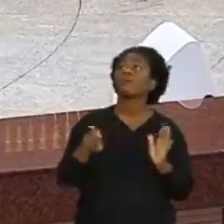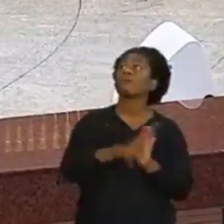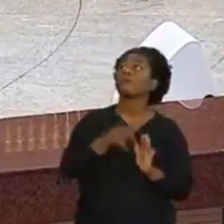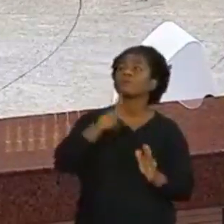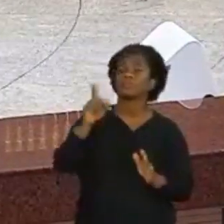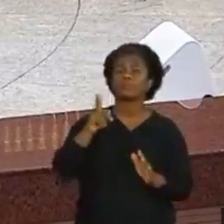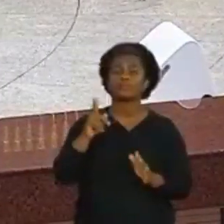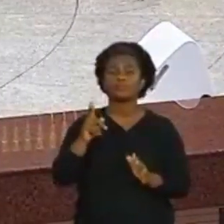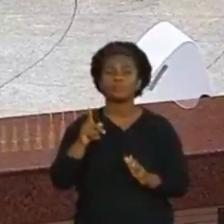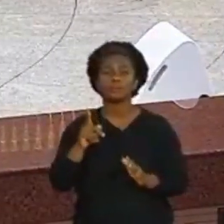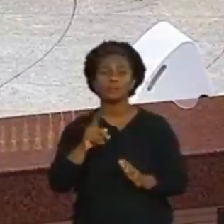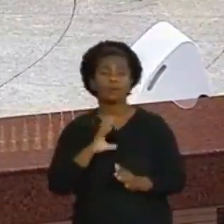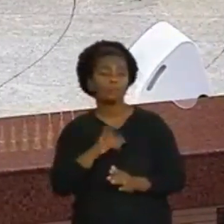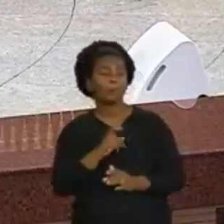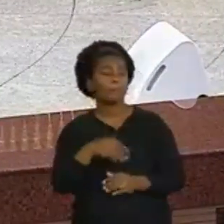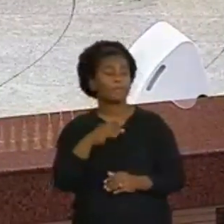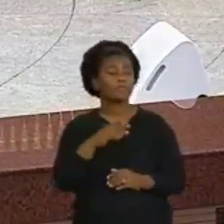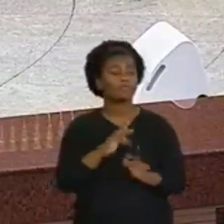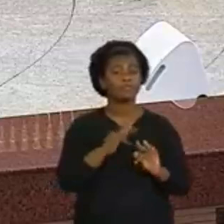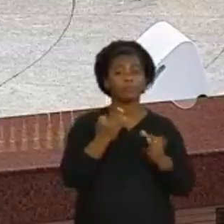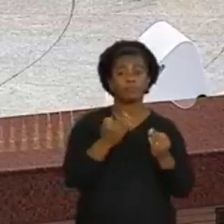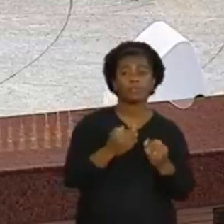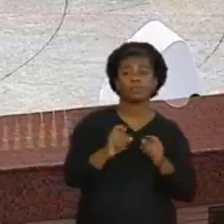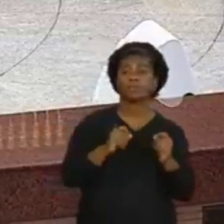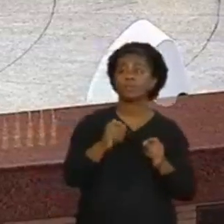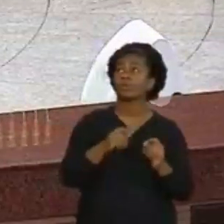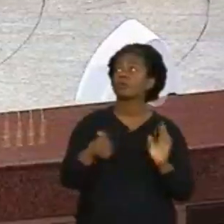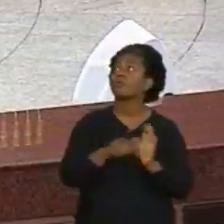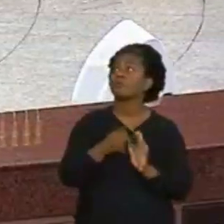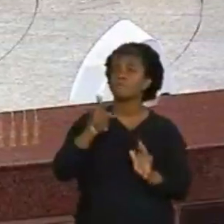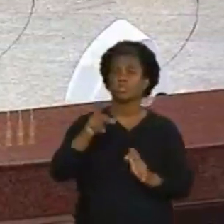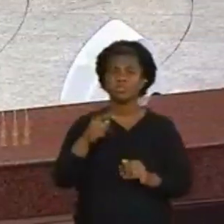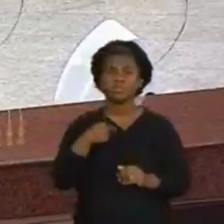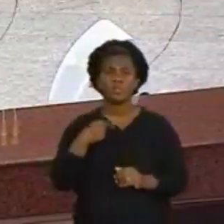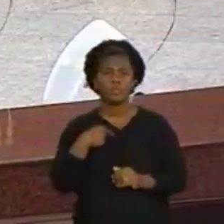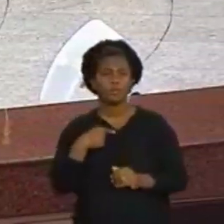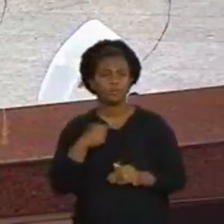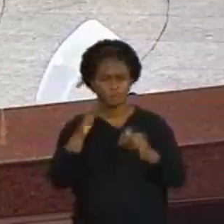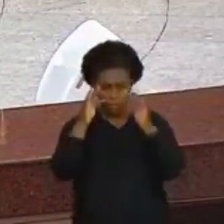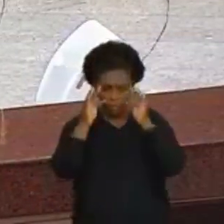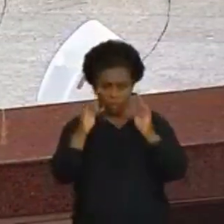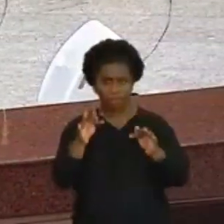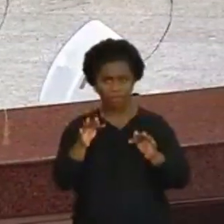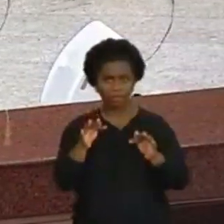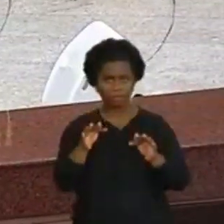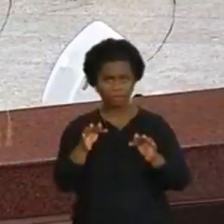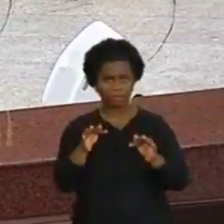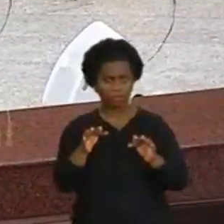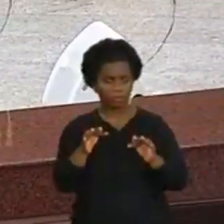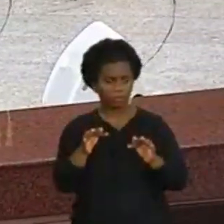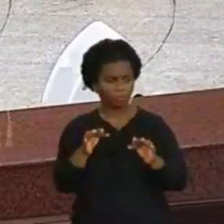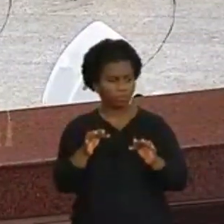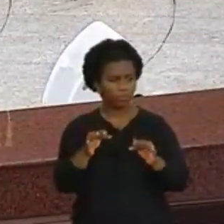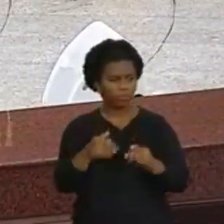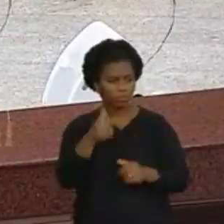Eu ouvi um testemunho ontem de uma senhora que ela disse que acordava todo dia de madrugada para orar pelo